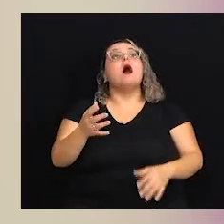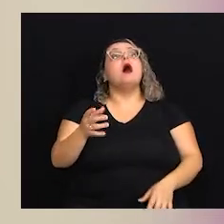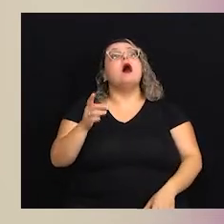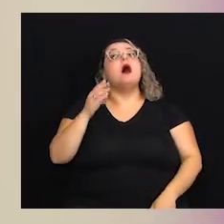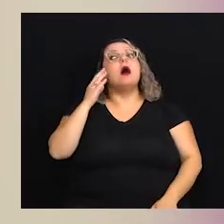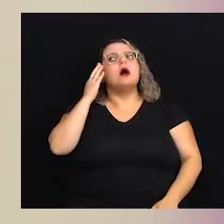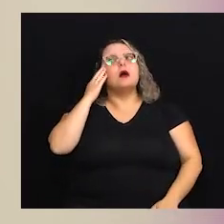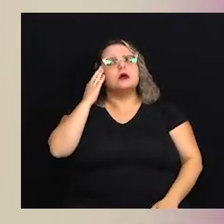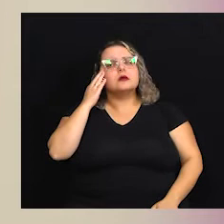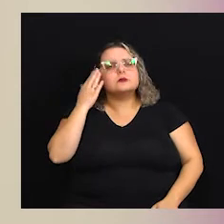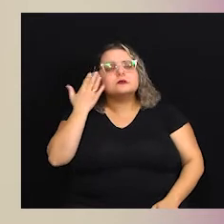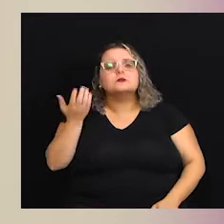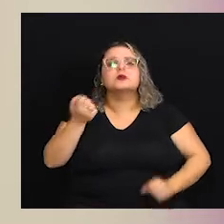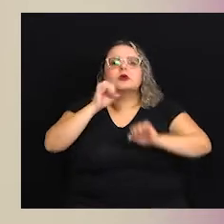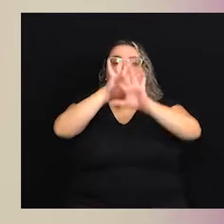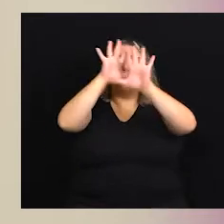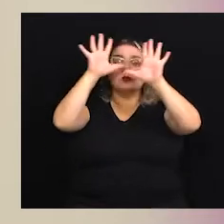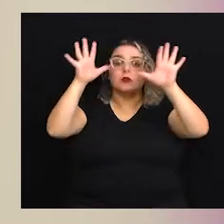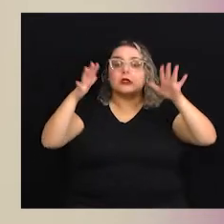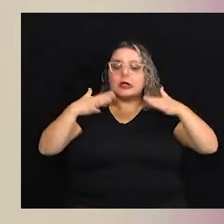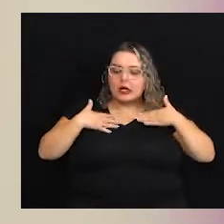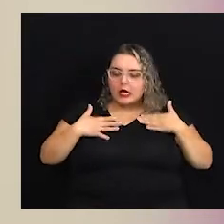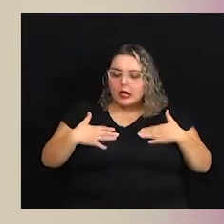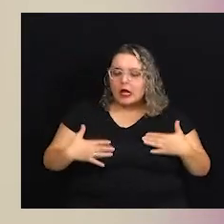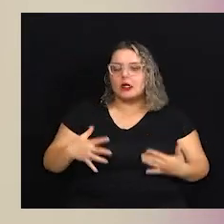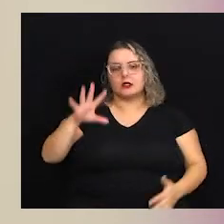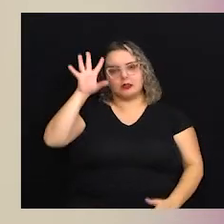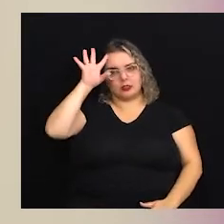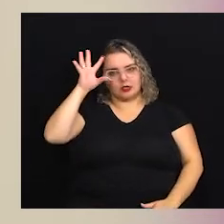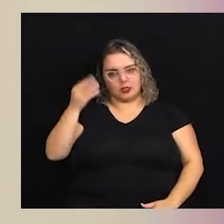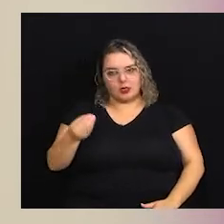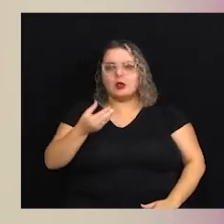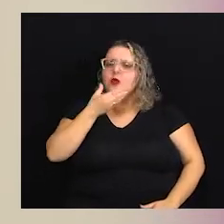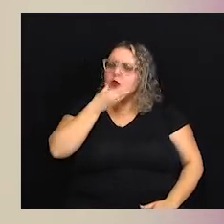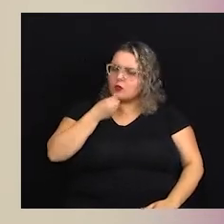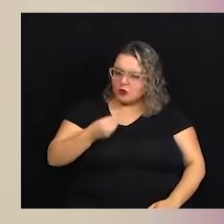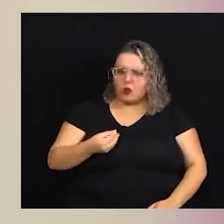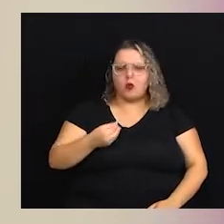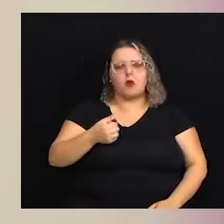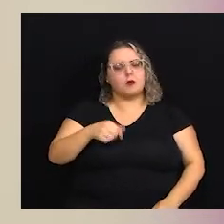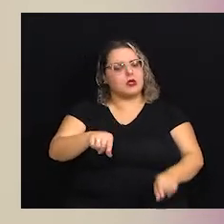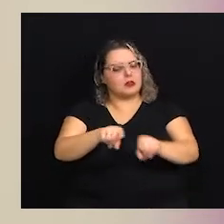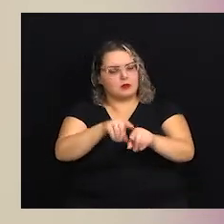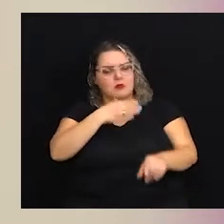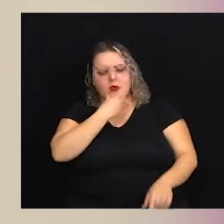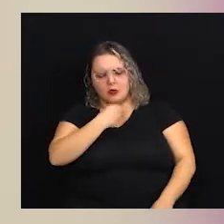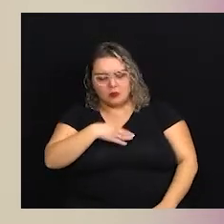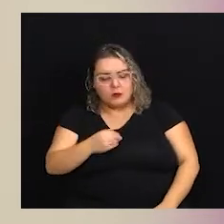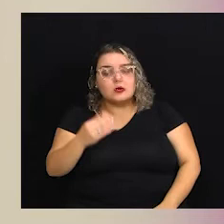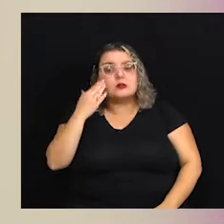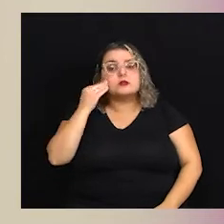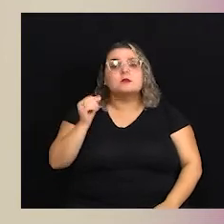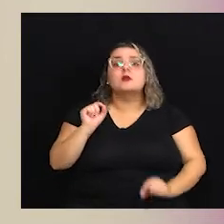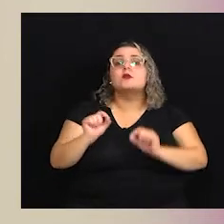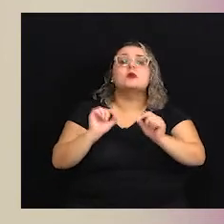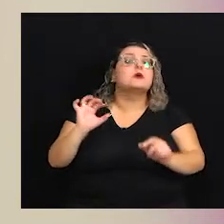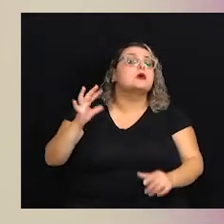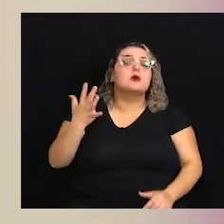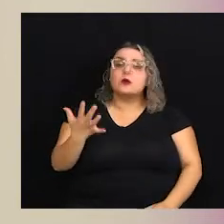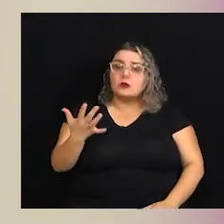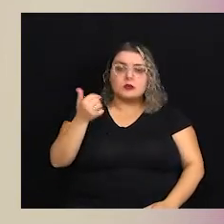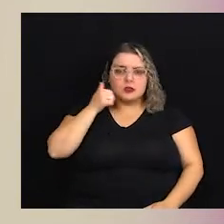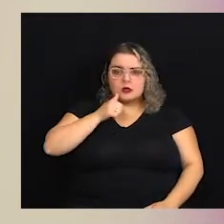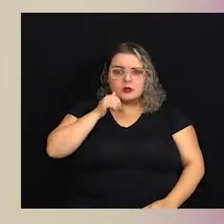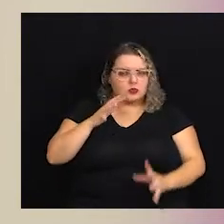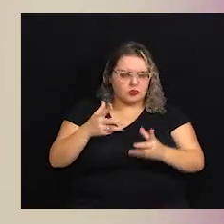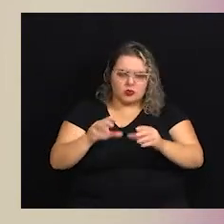entendi. Então, você tem clareza do seu corpo. E o homem tem que ter também, o filho, saber o que acontece com a mulher, na verdade, toda